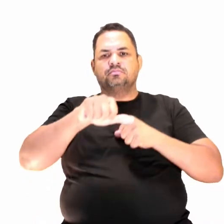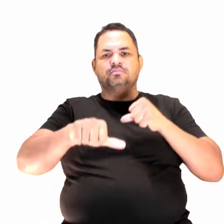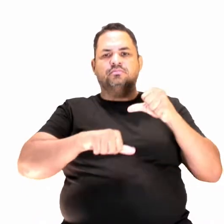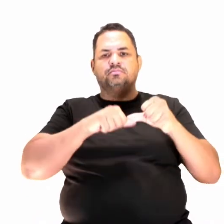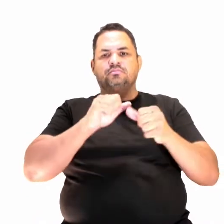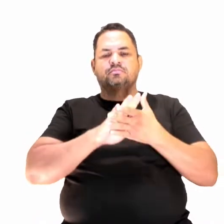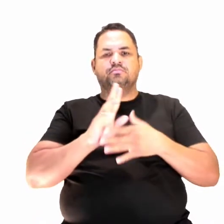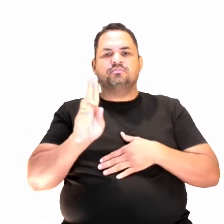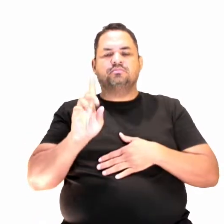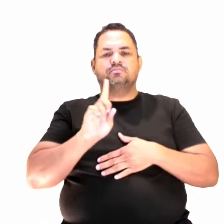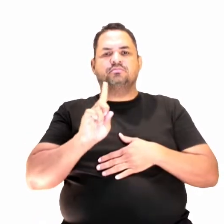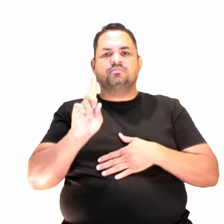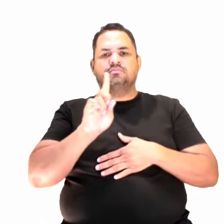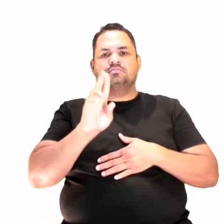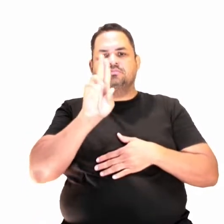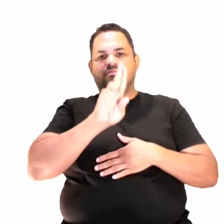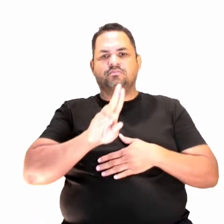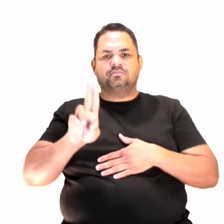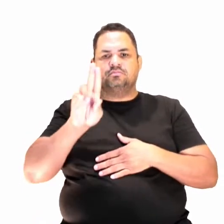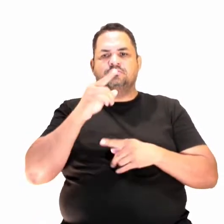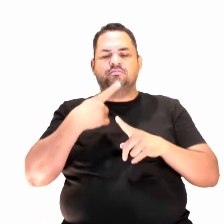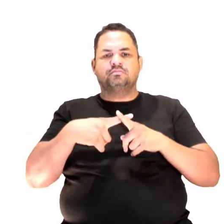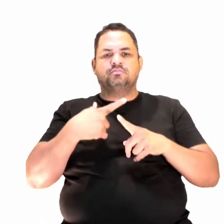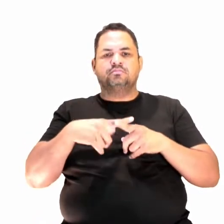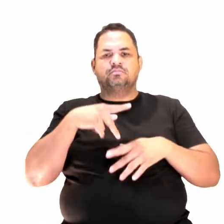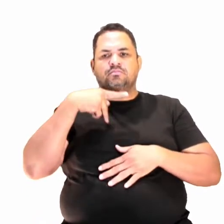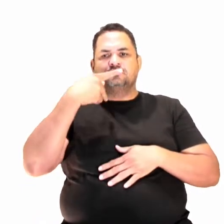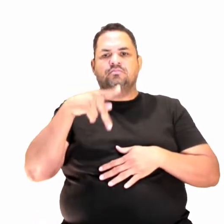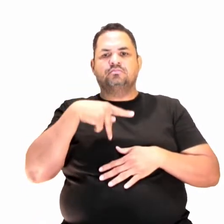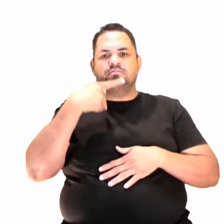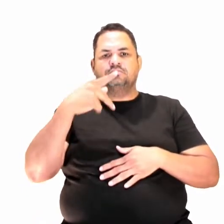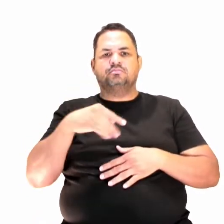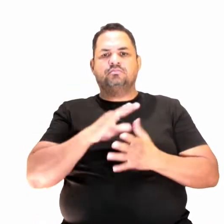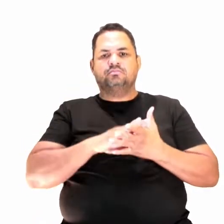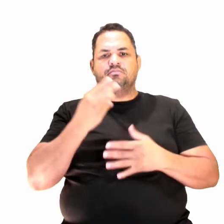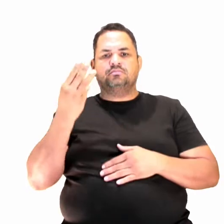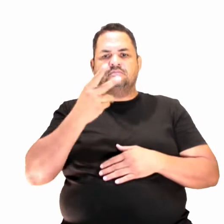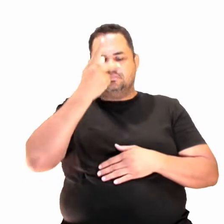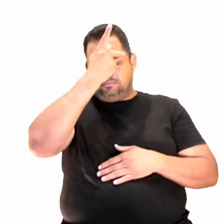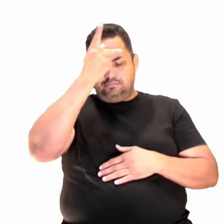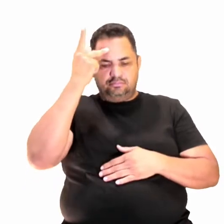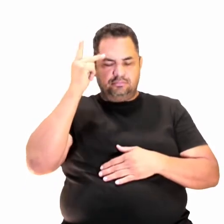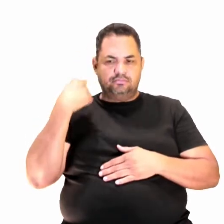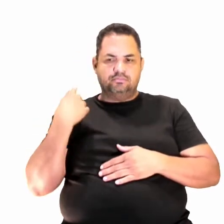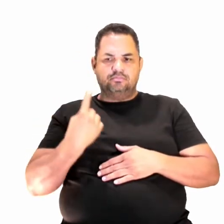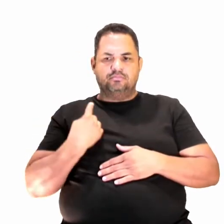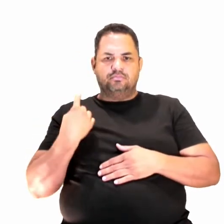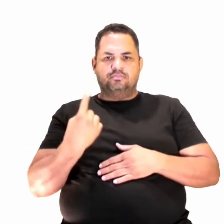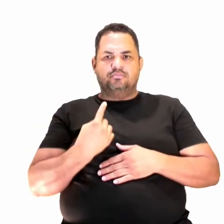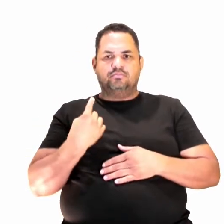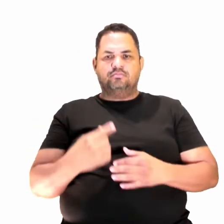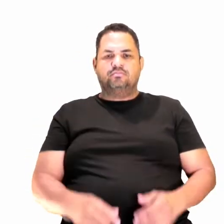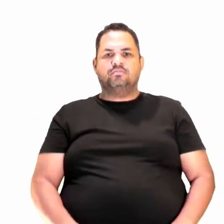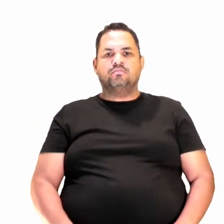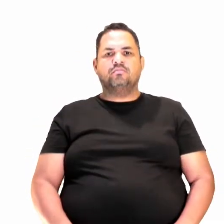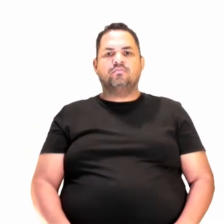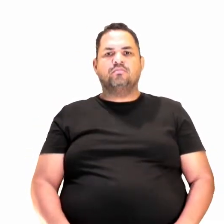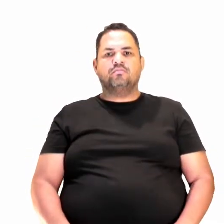is quite fair. Ou seja, a pele dela é mais clara, certo? Não é tão